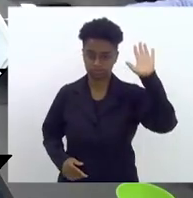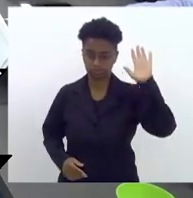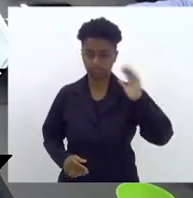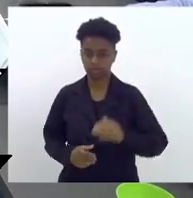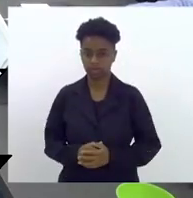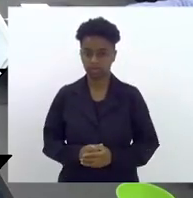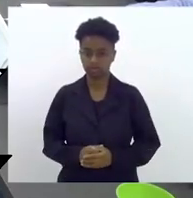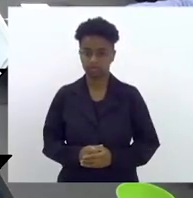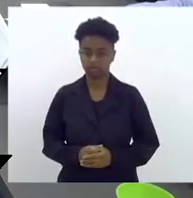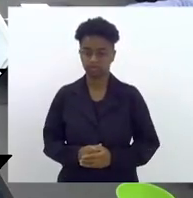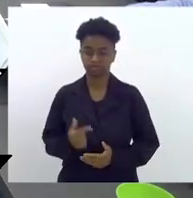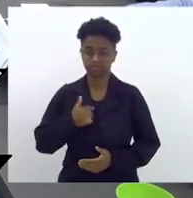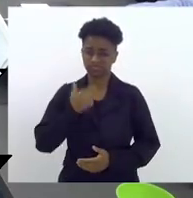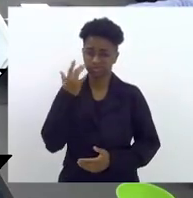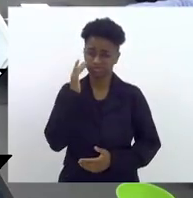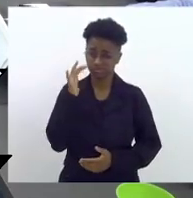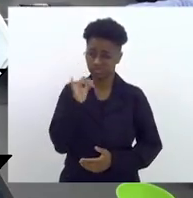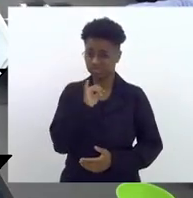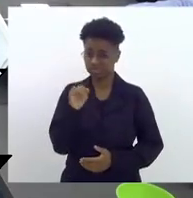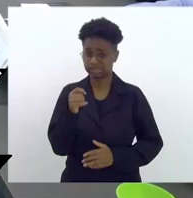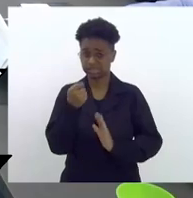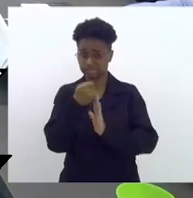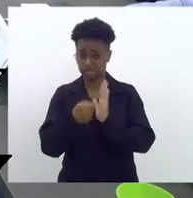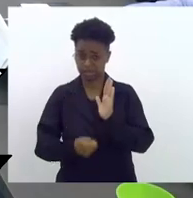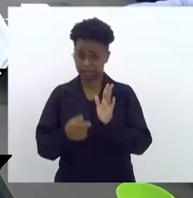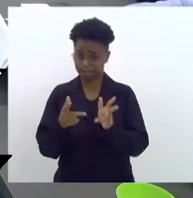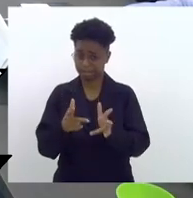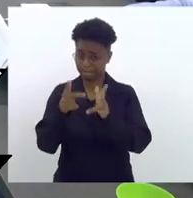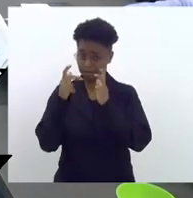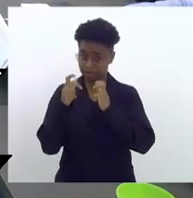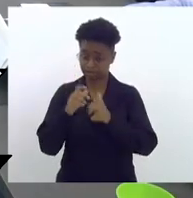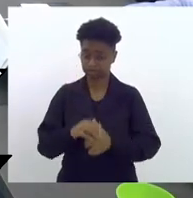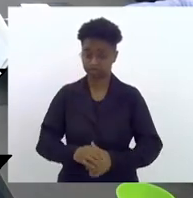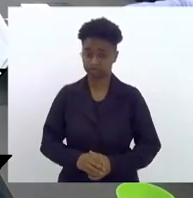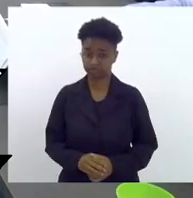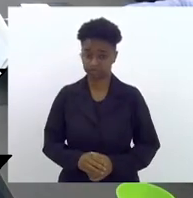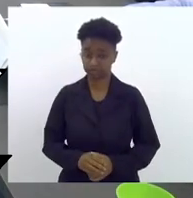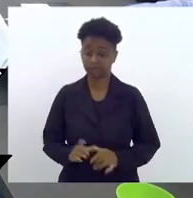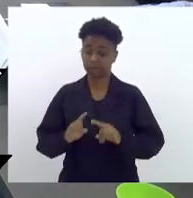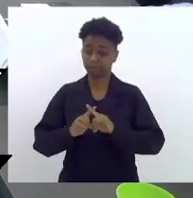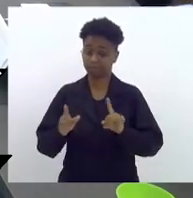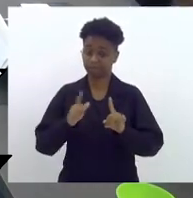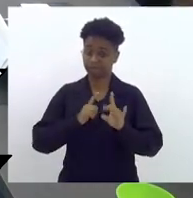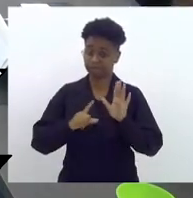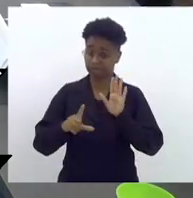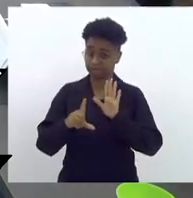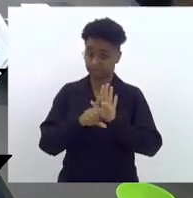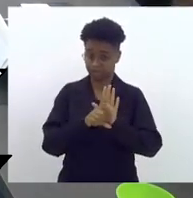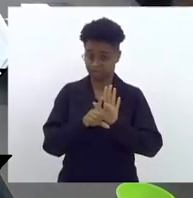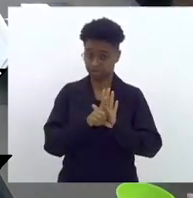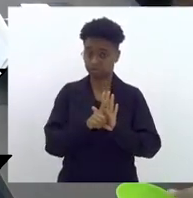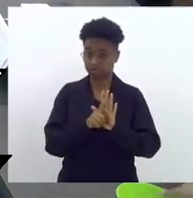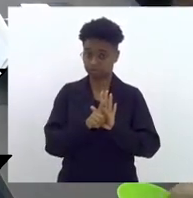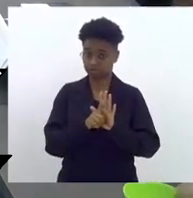não sei se o relator observou existe uma lei